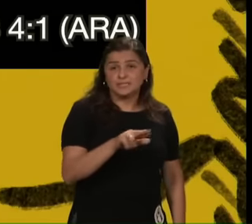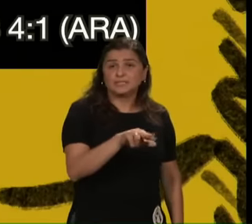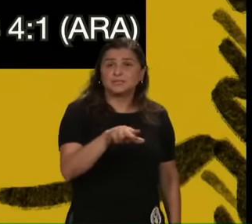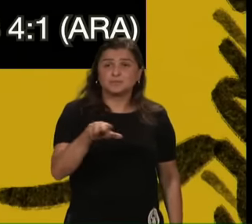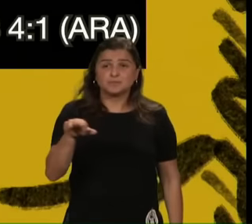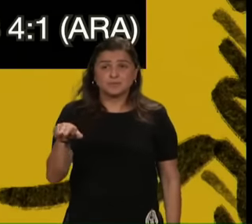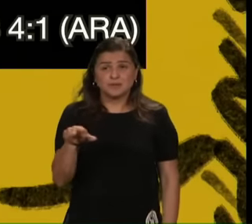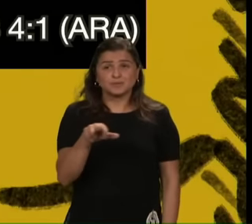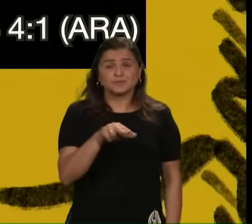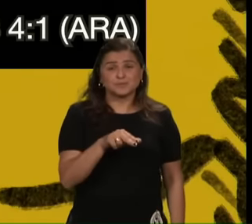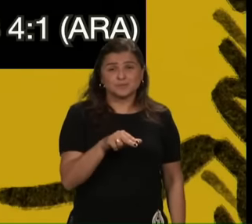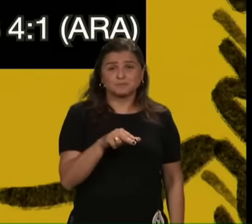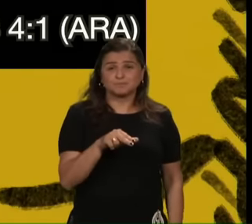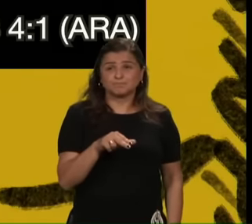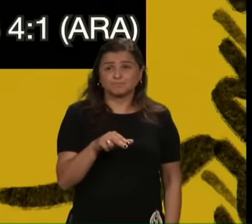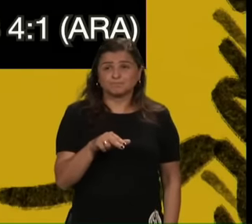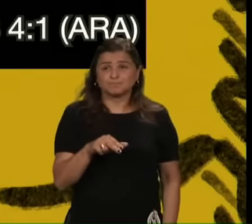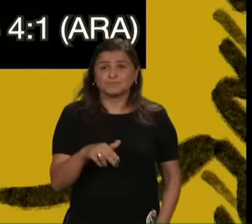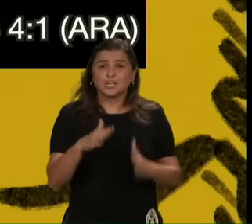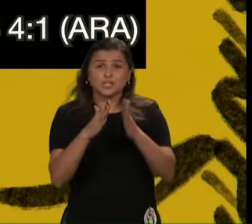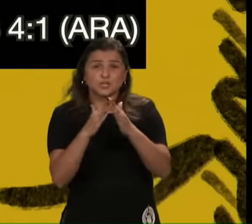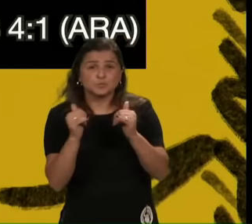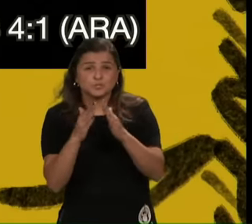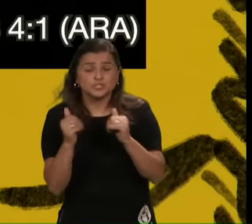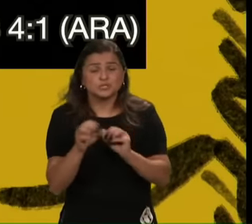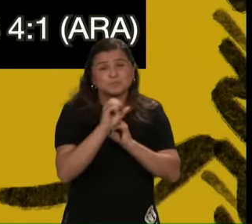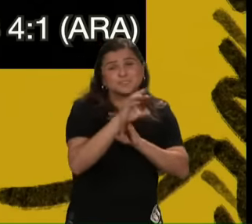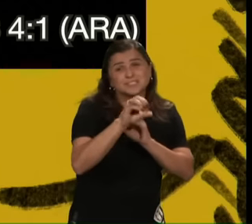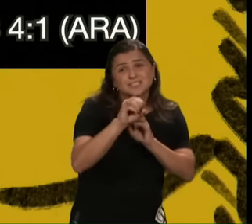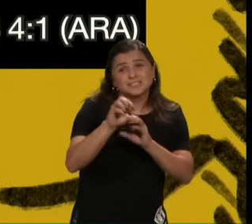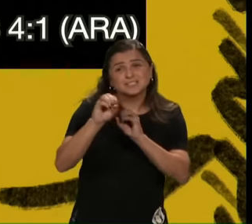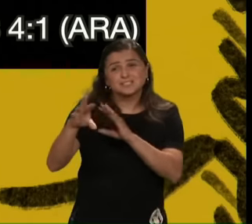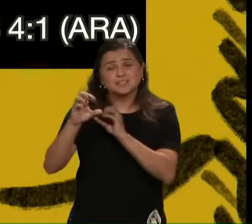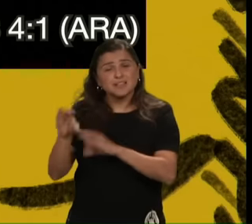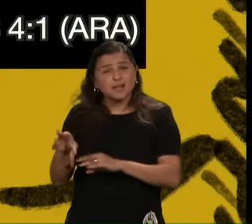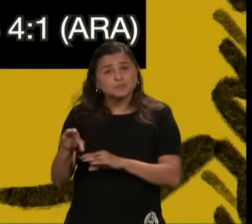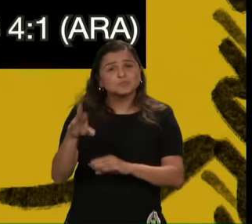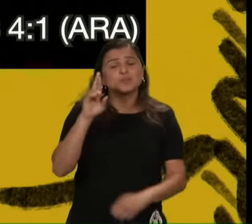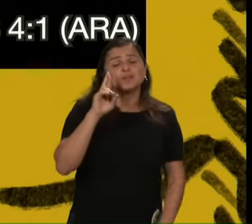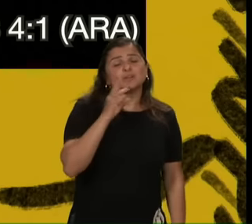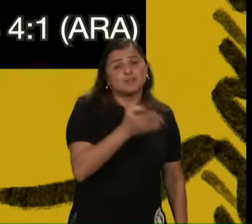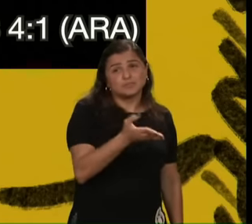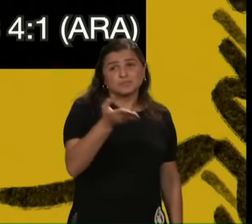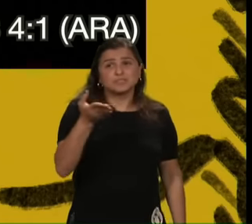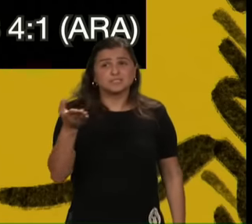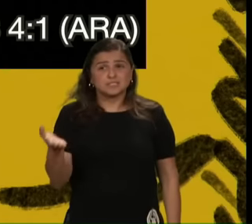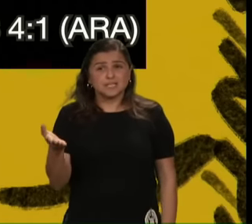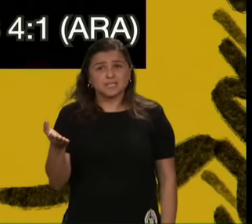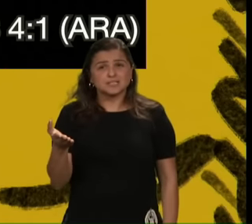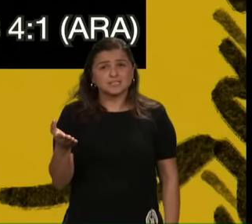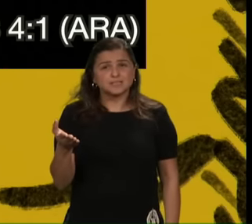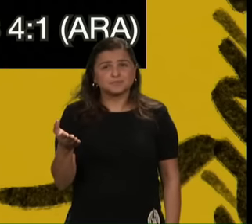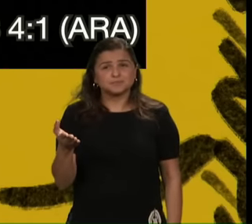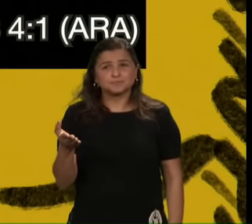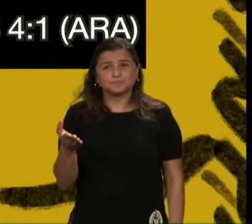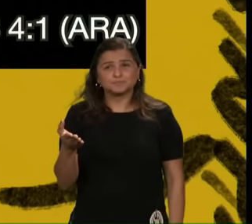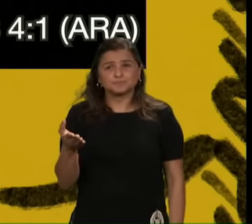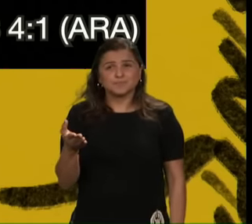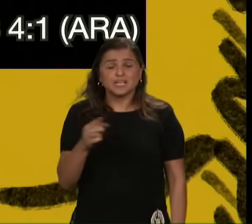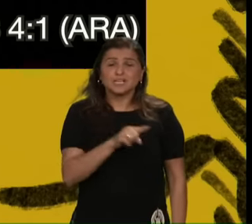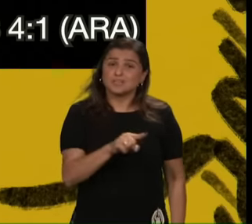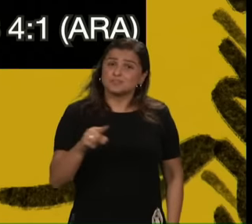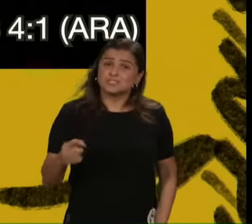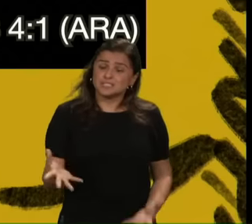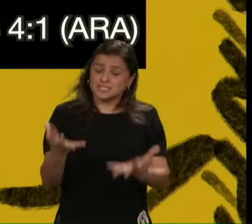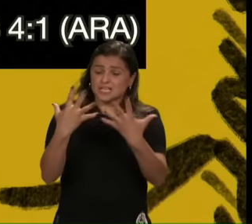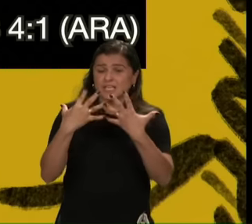irmãos, nós vos rogamos e exortamos no Senhor Jesus, que de como de nós recebestes,